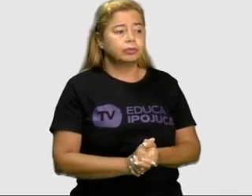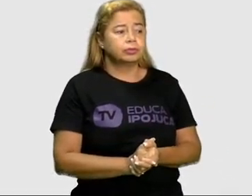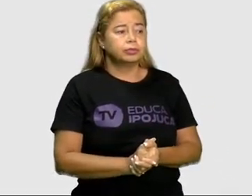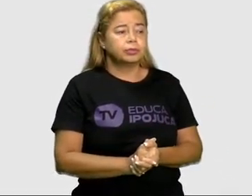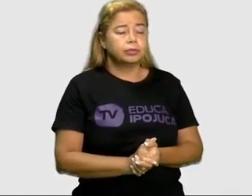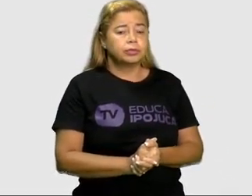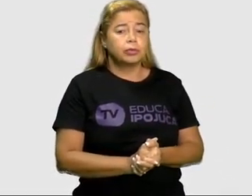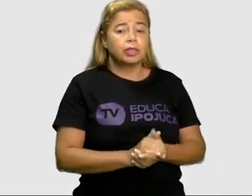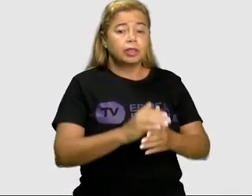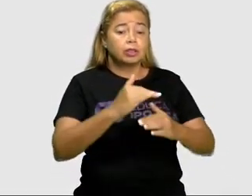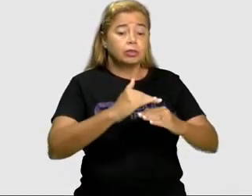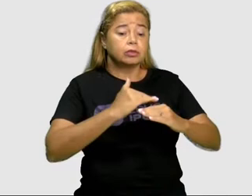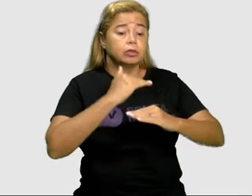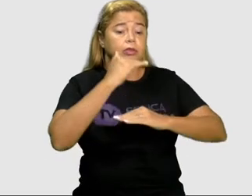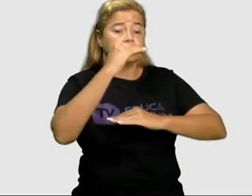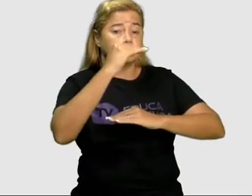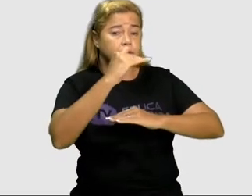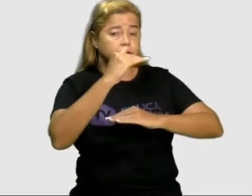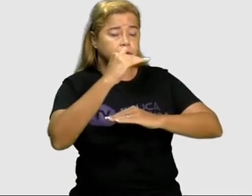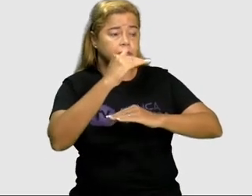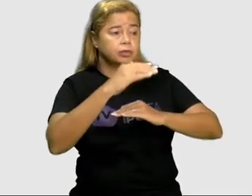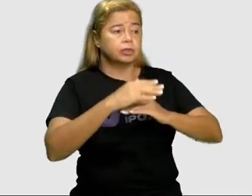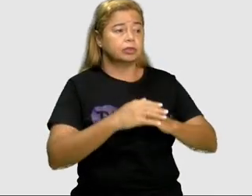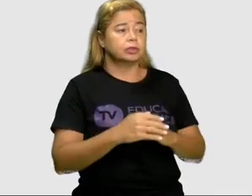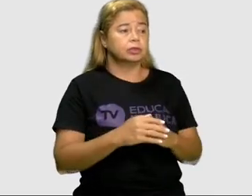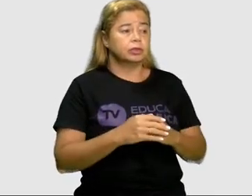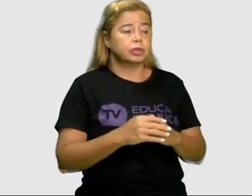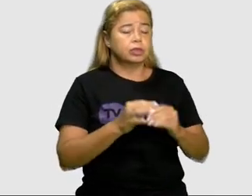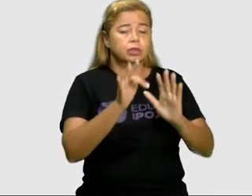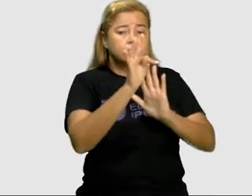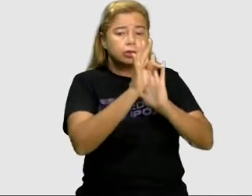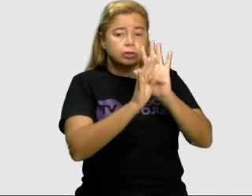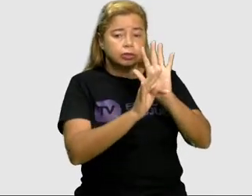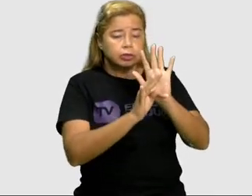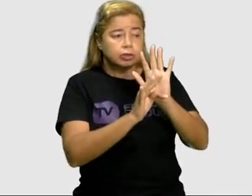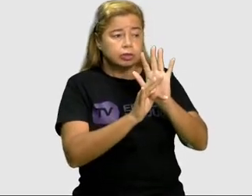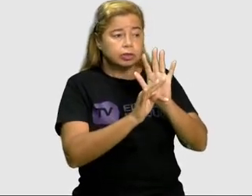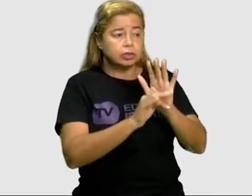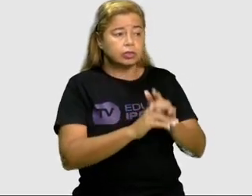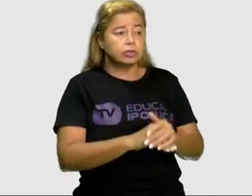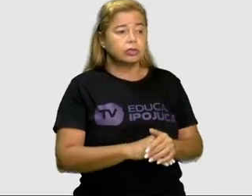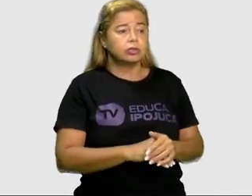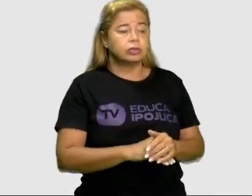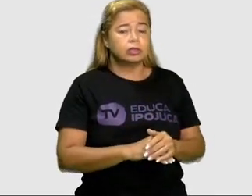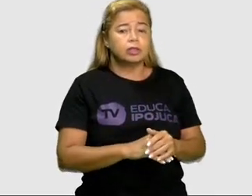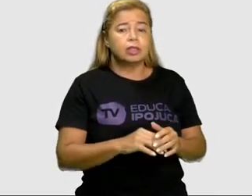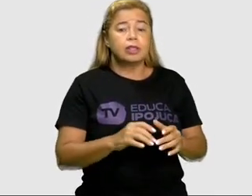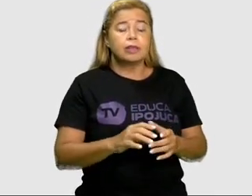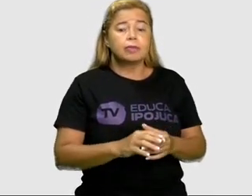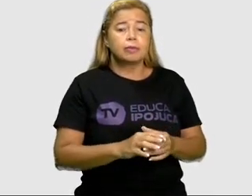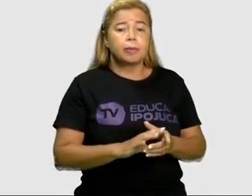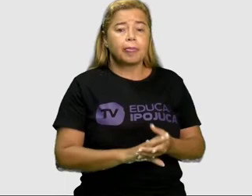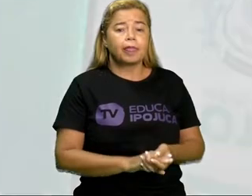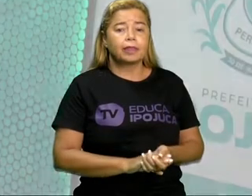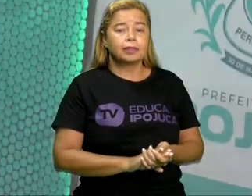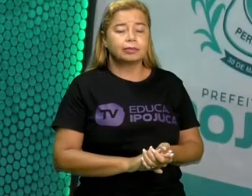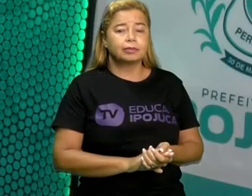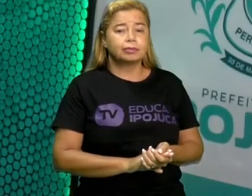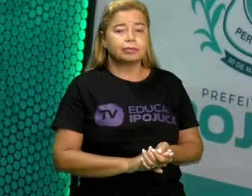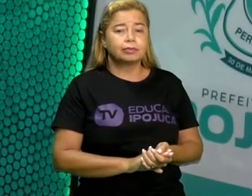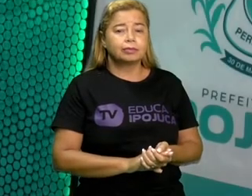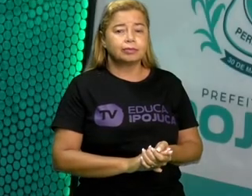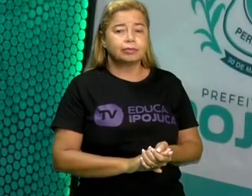corpo do texto vamos ter tudo diz-me diz-me se mim